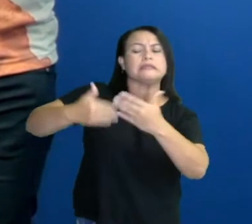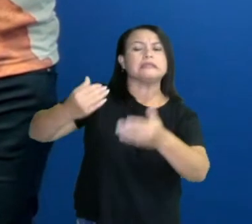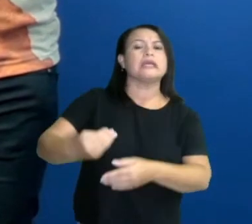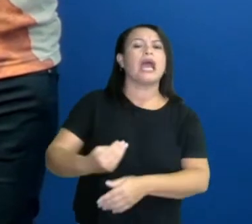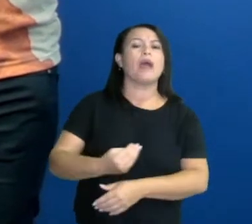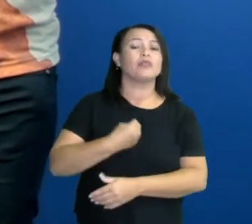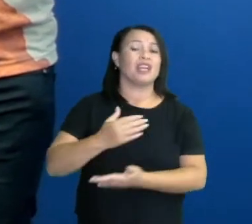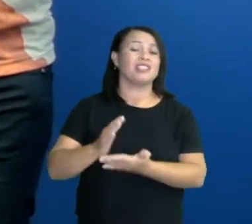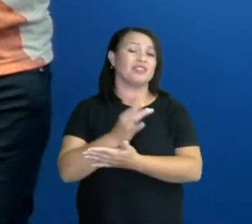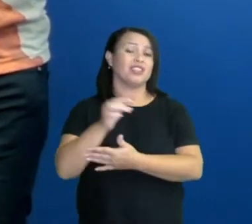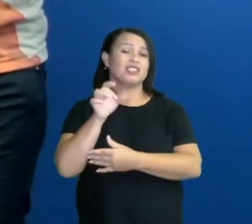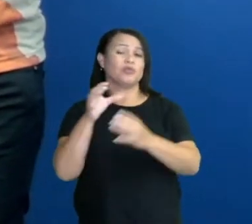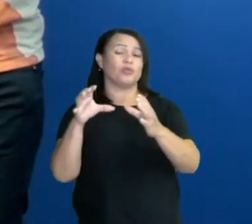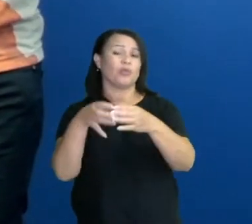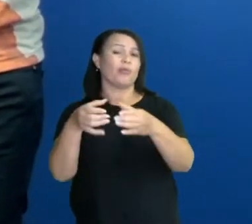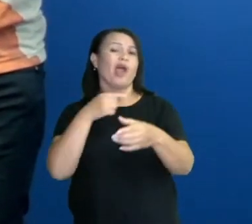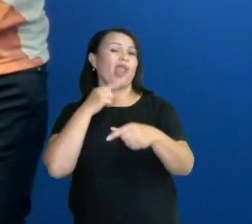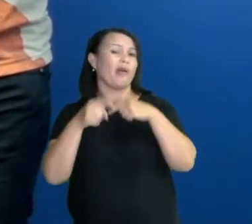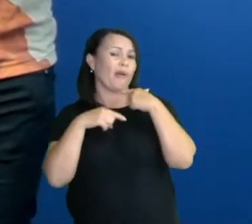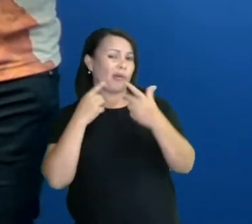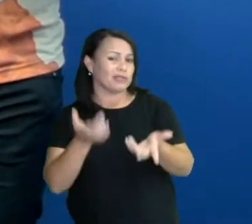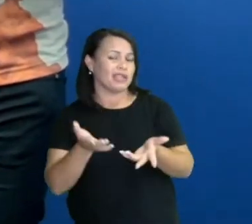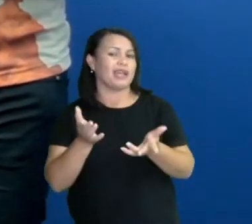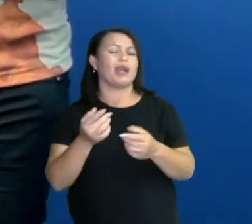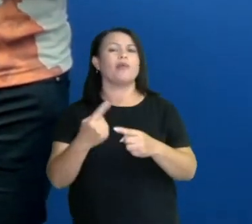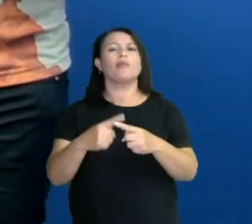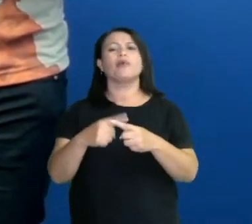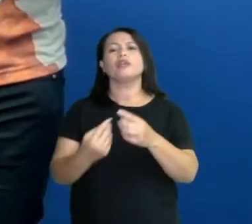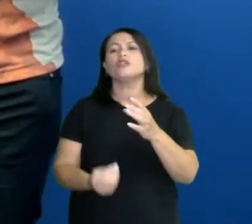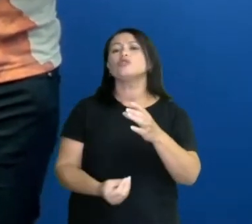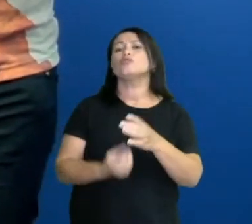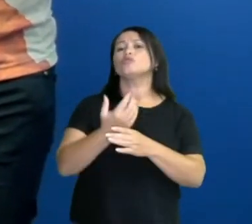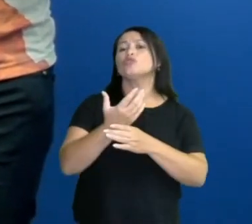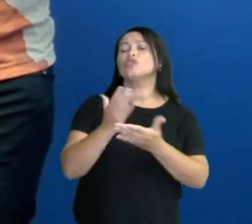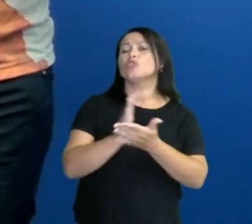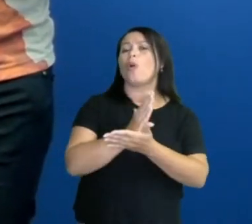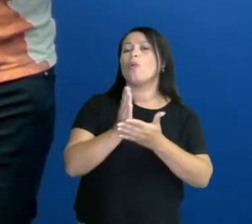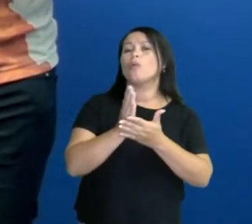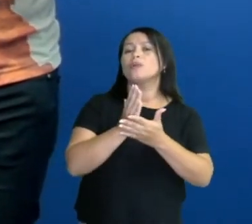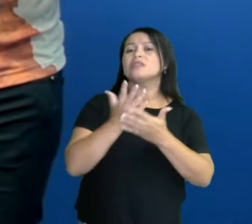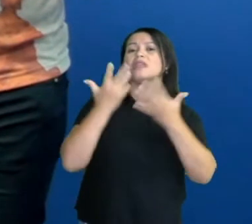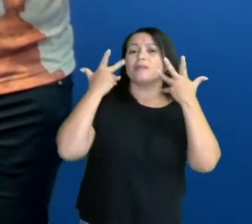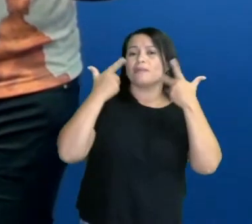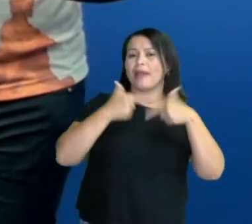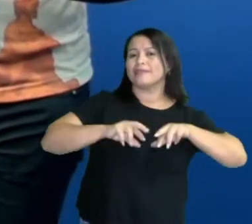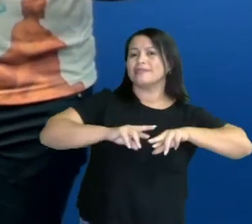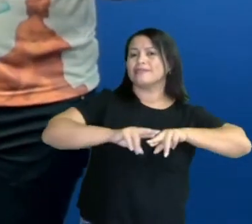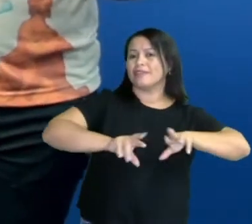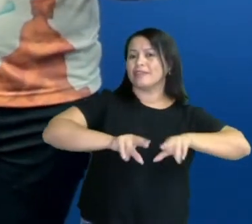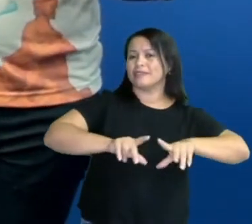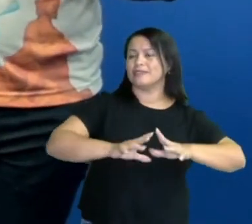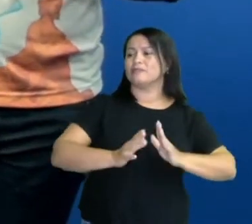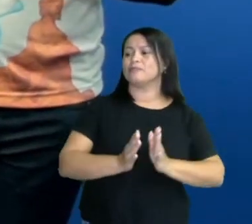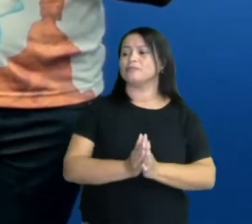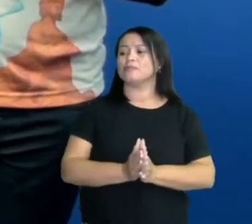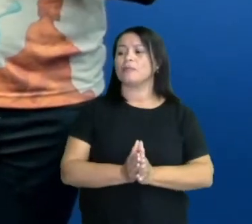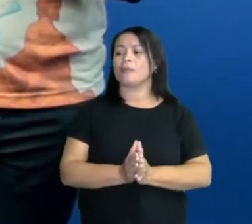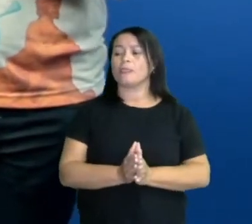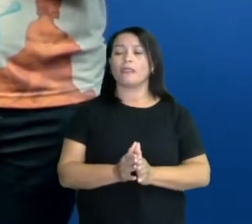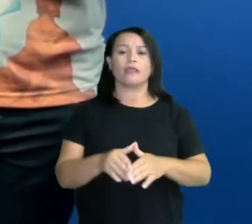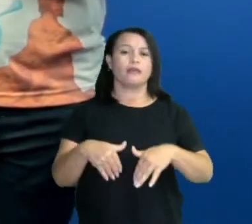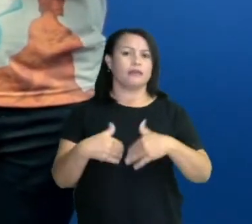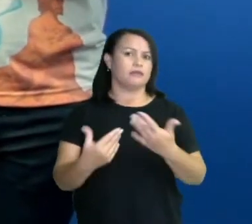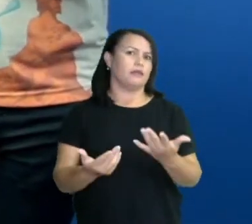possuem essa infertilidade por terem surgido de animais de espécies diferentes. Então eles